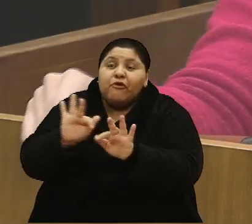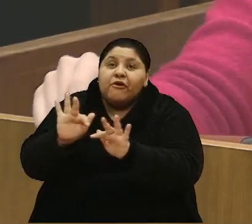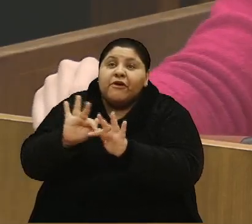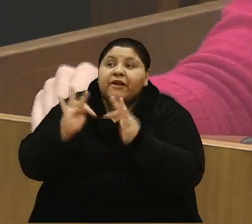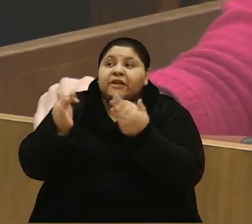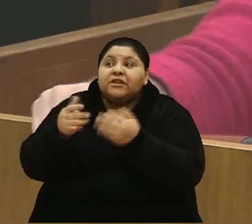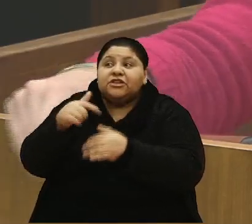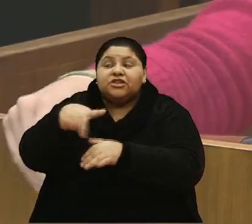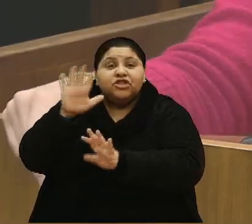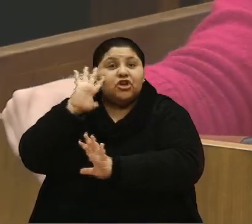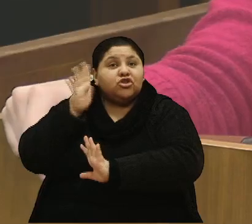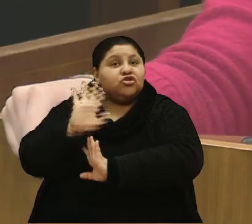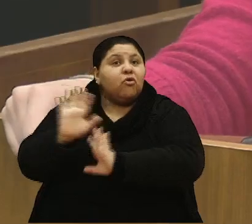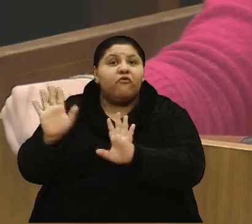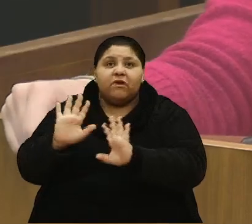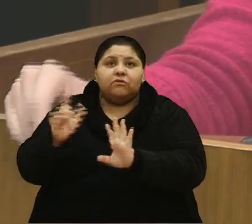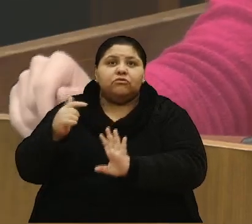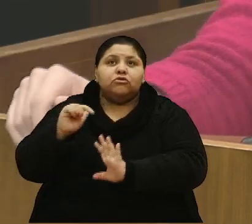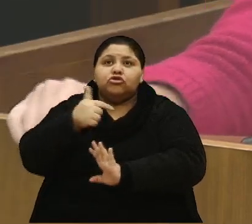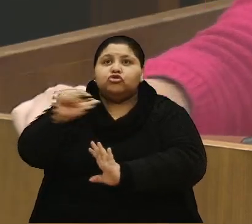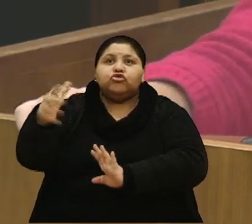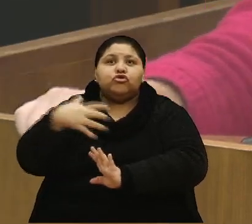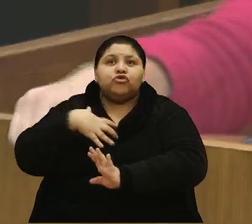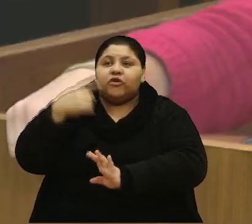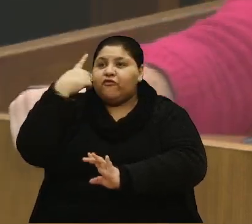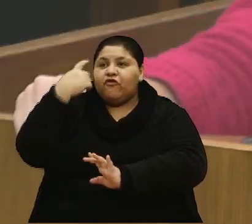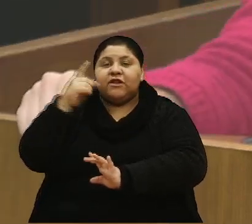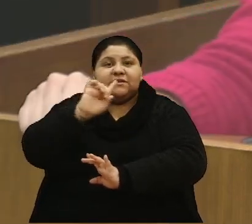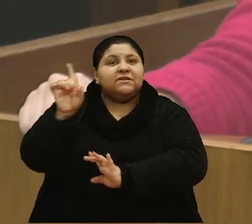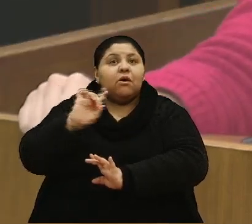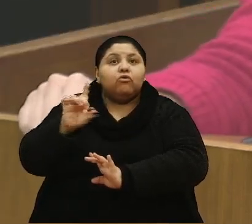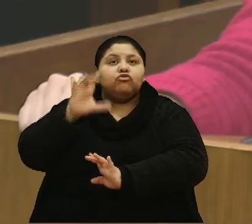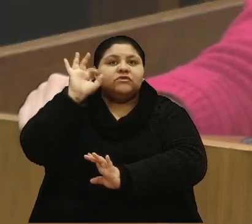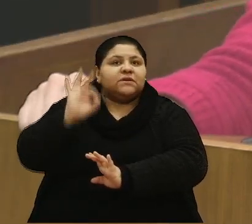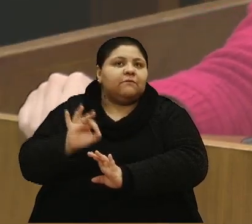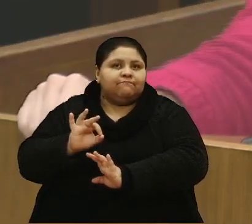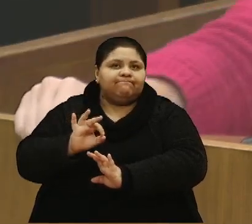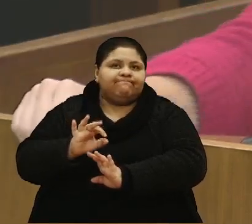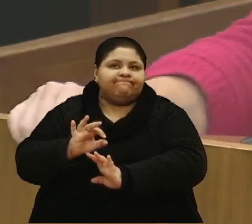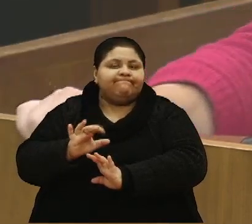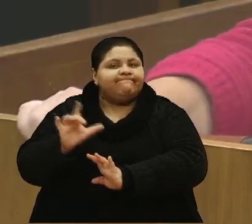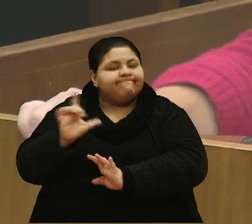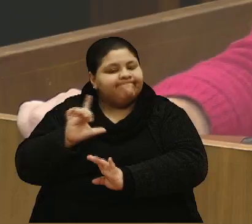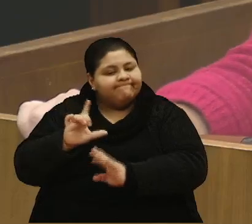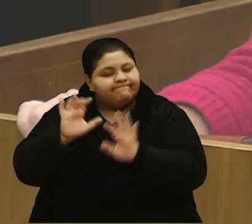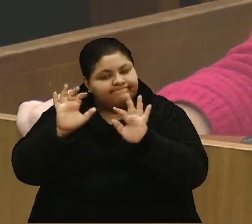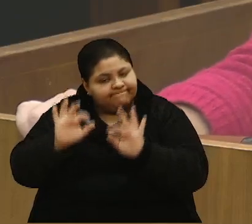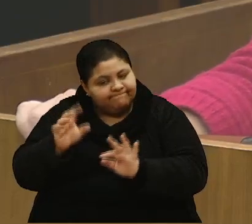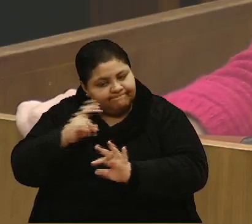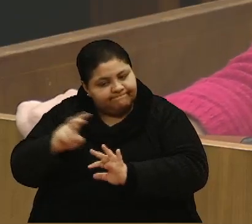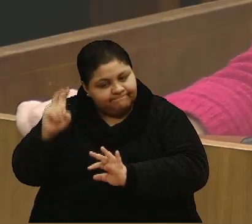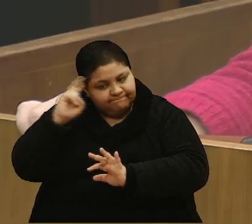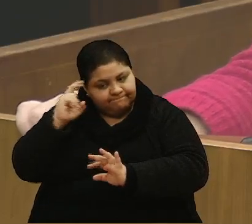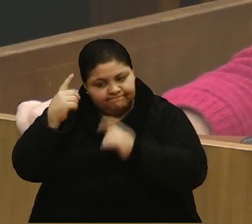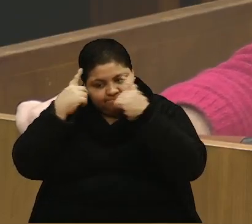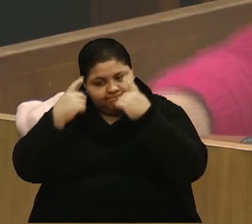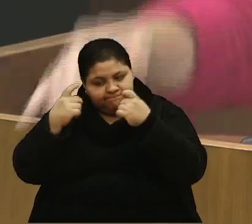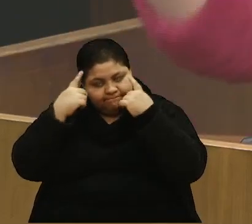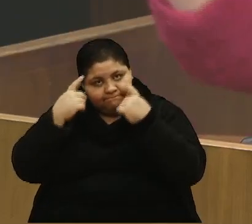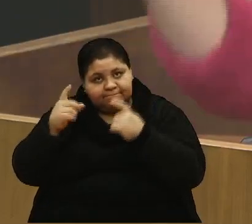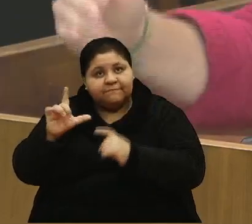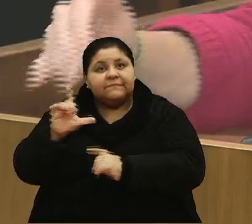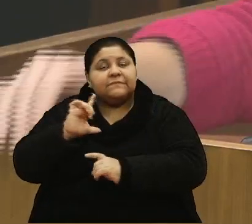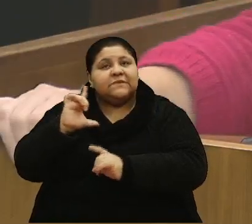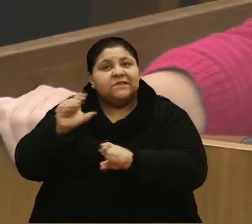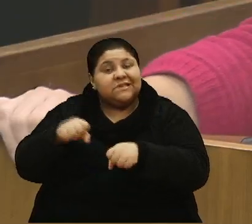outra forma, que vai cada um para o seu lado, e que a violência não seja uma resposta para isso. Então, a gente tem que acabar com a cultura da violência. Nós temos